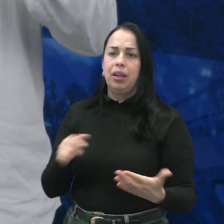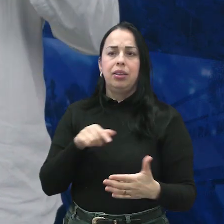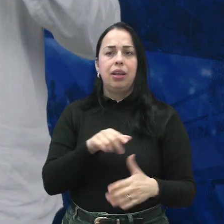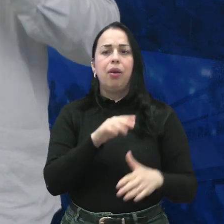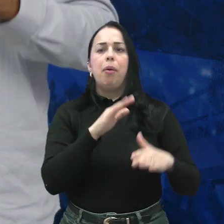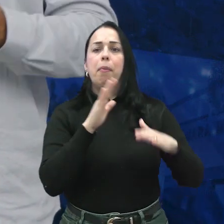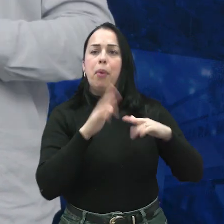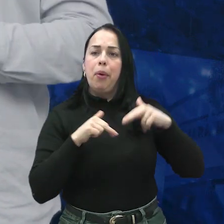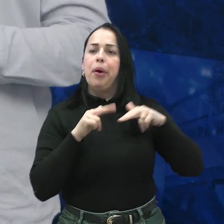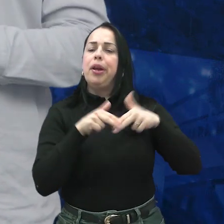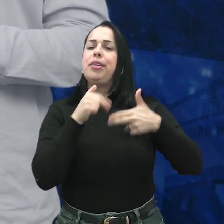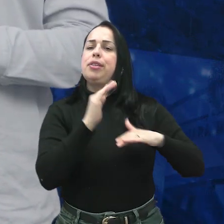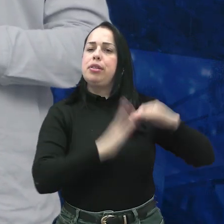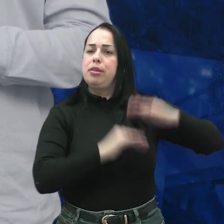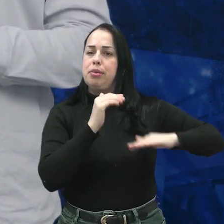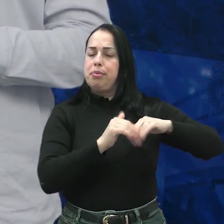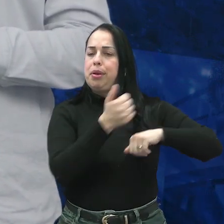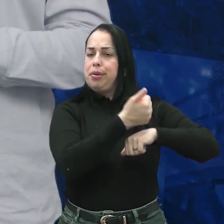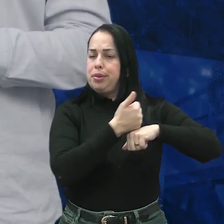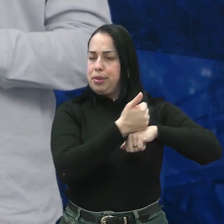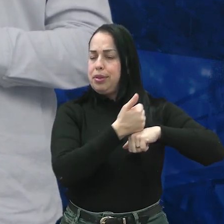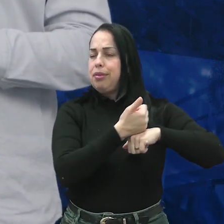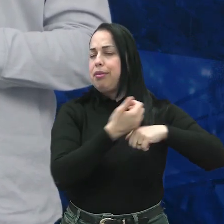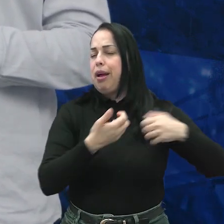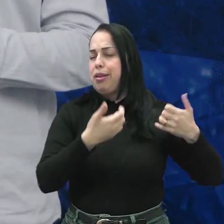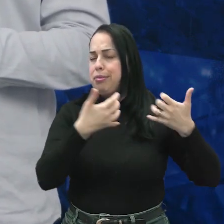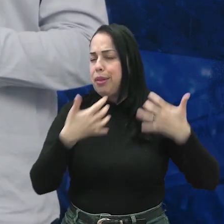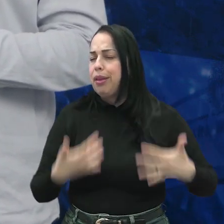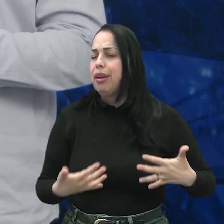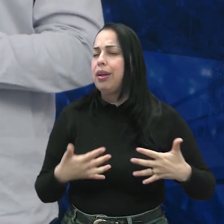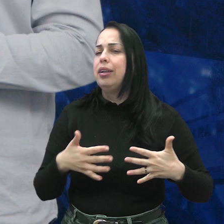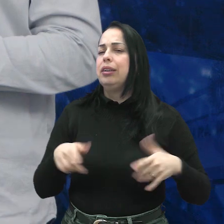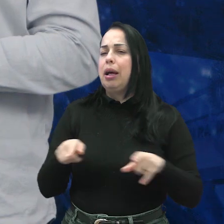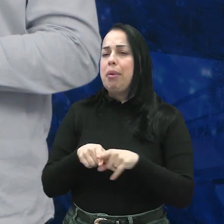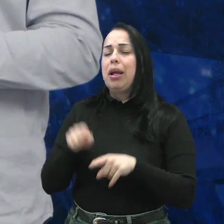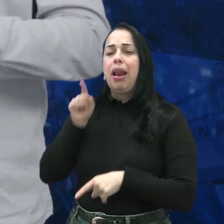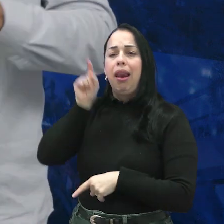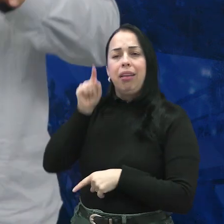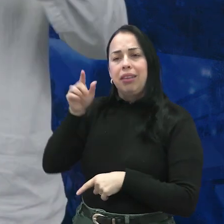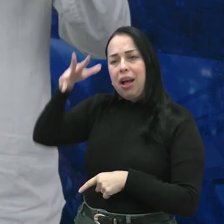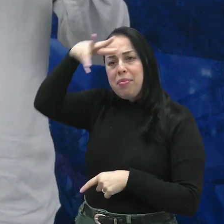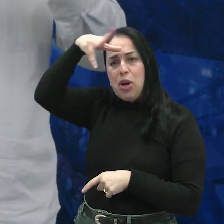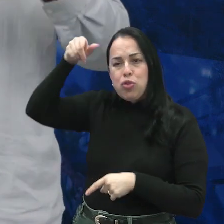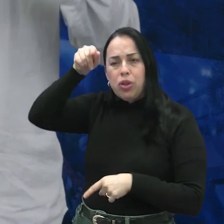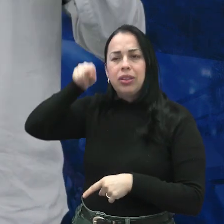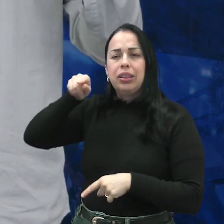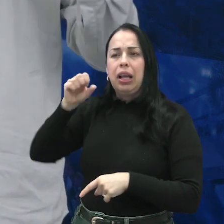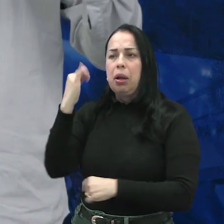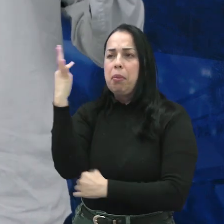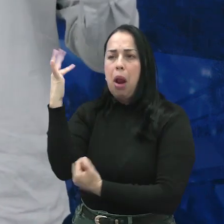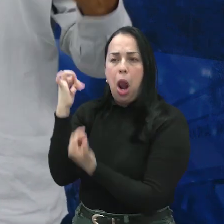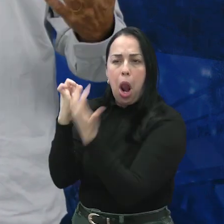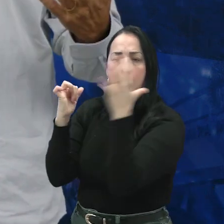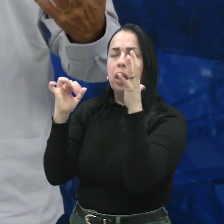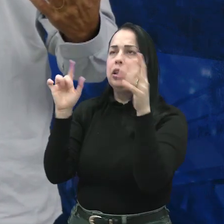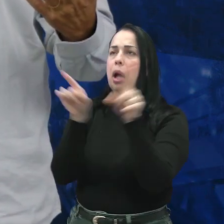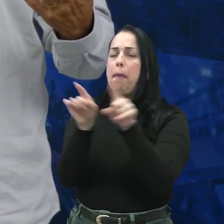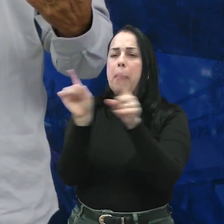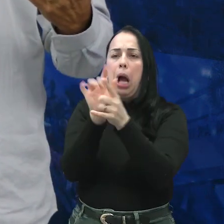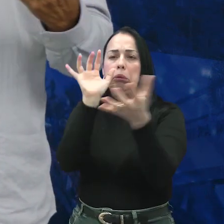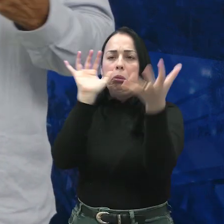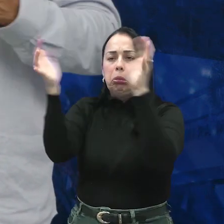ambientalistas estão atentos a isso porque a Amazônia já vem sendo muito machucada, muito ferida pelas circunstâncias climáticas